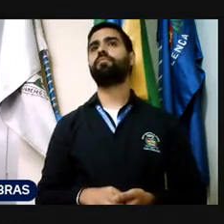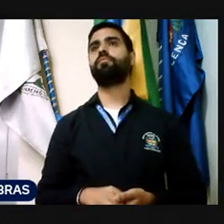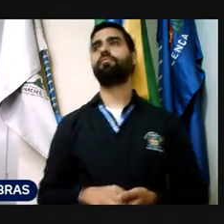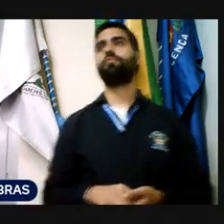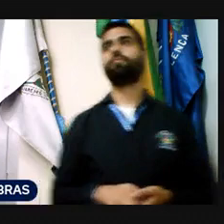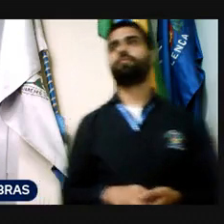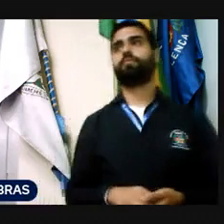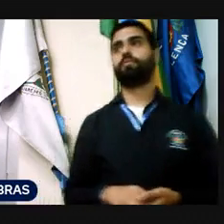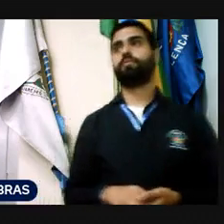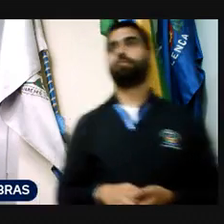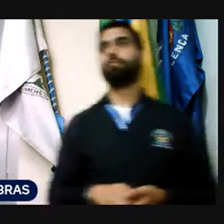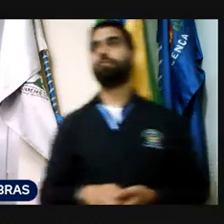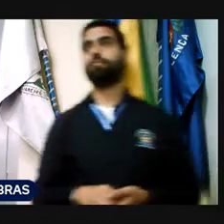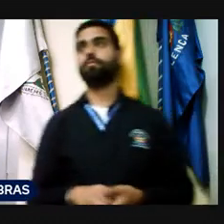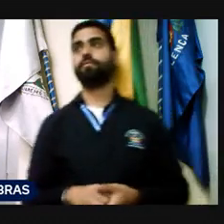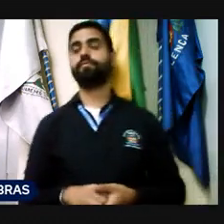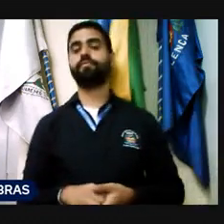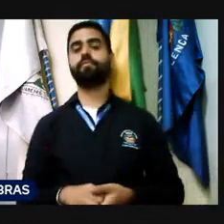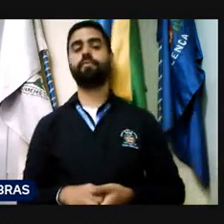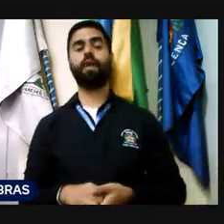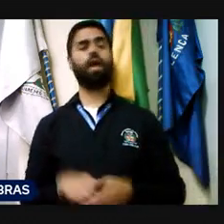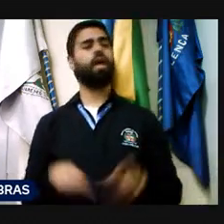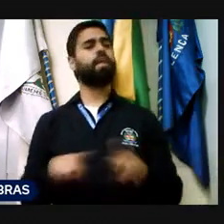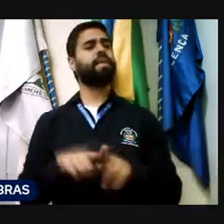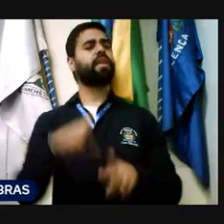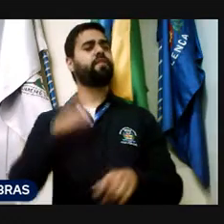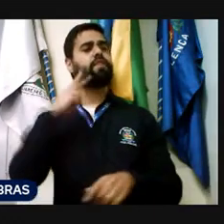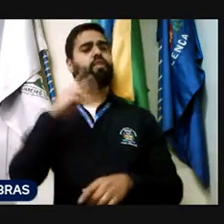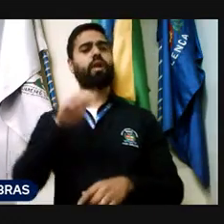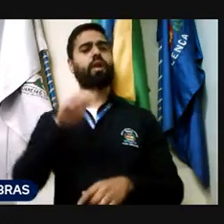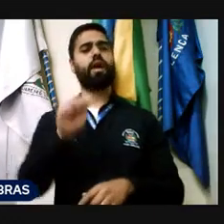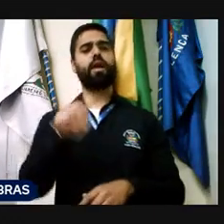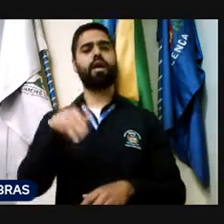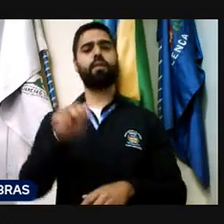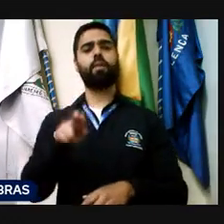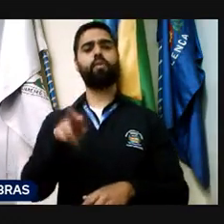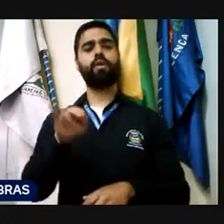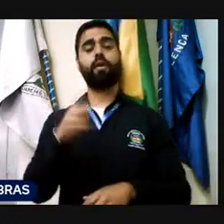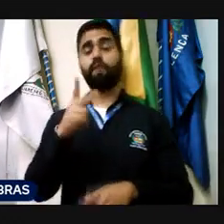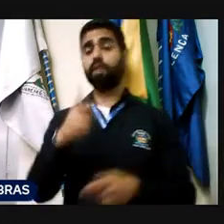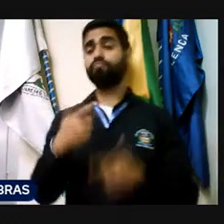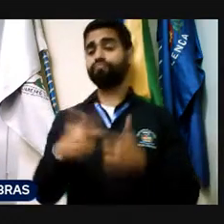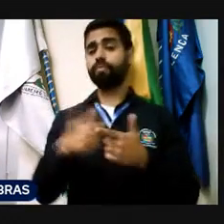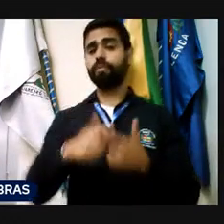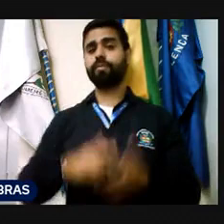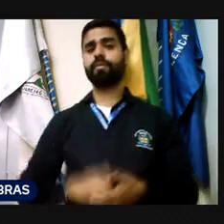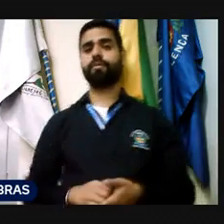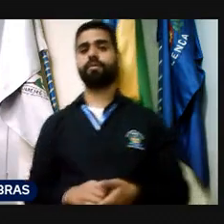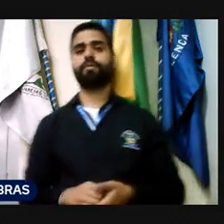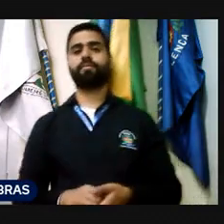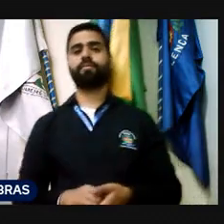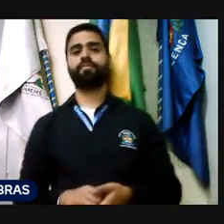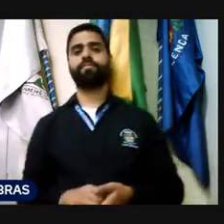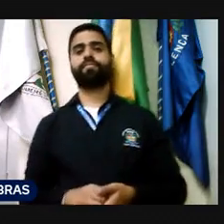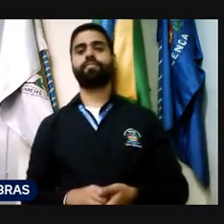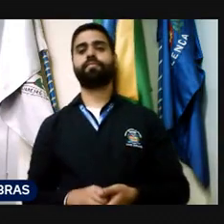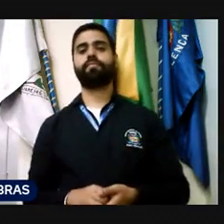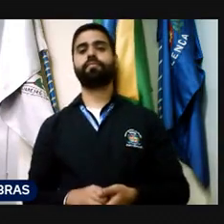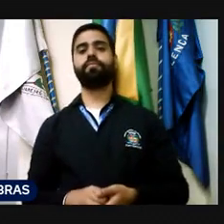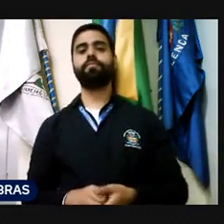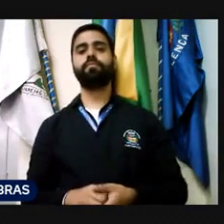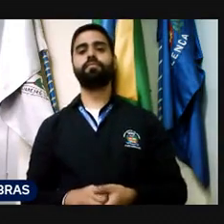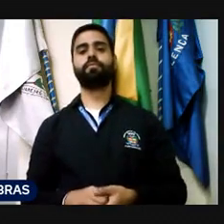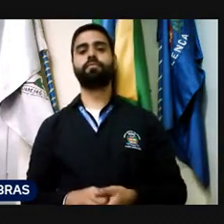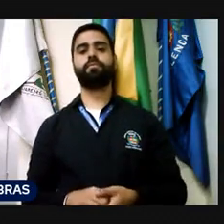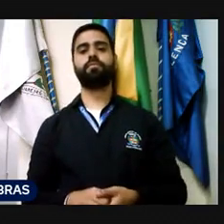Mauri, fala, você falar, Mauri, sobre esses problemas daí. Eu acho que dentro da